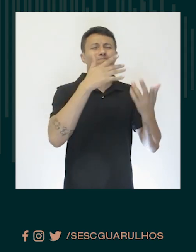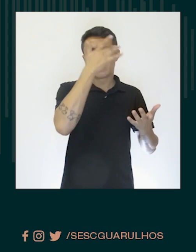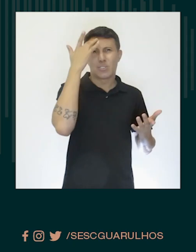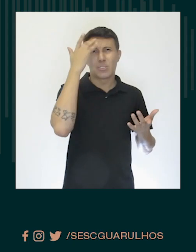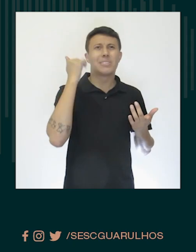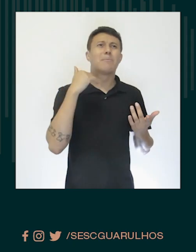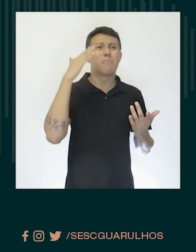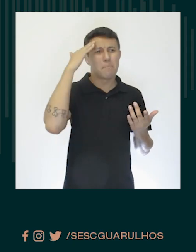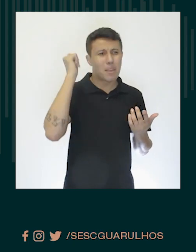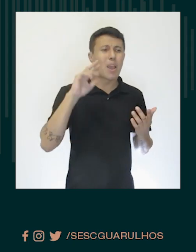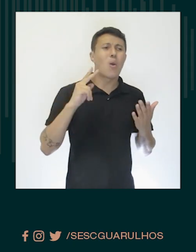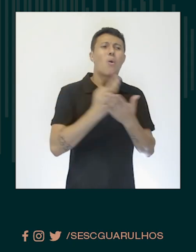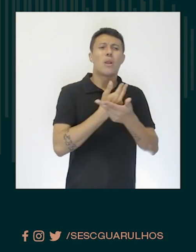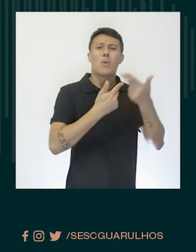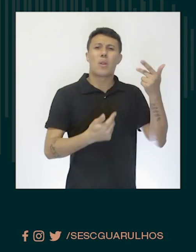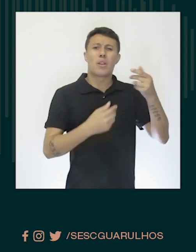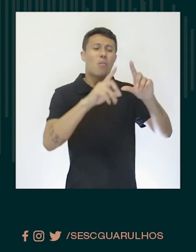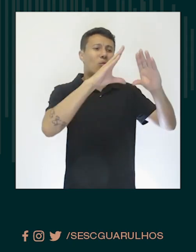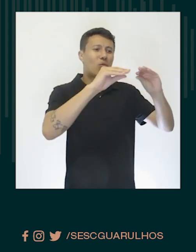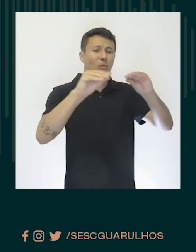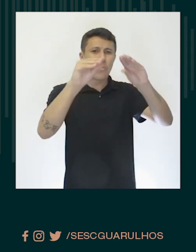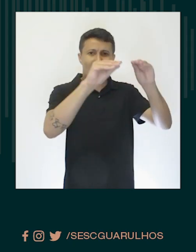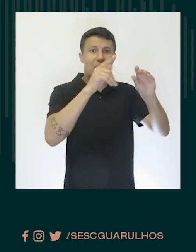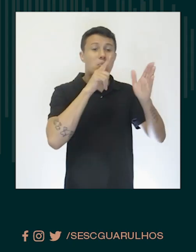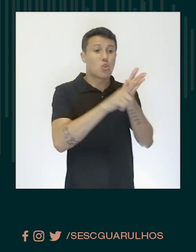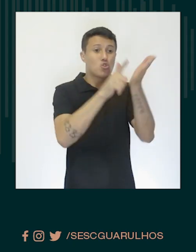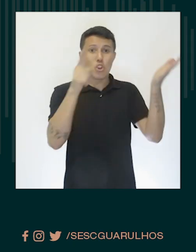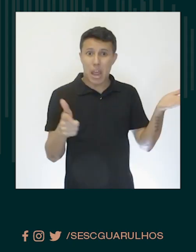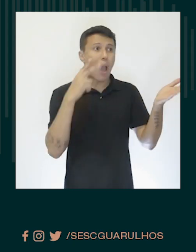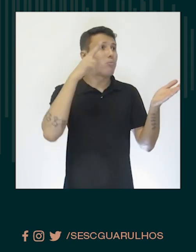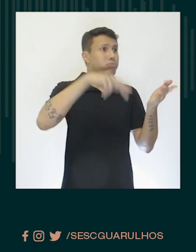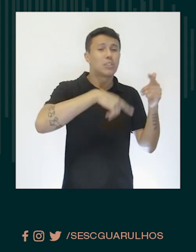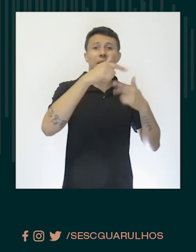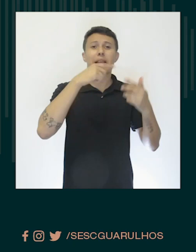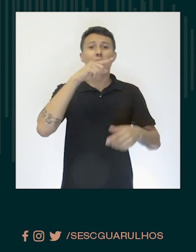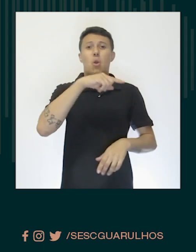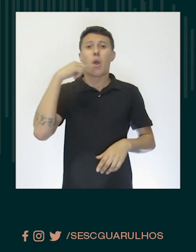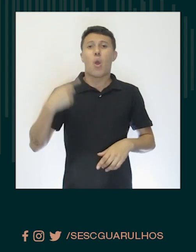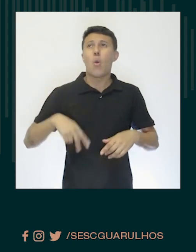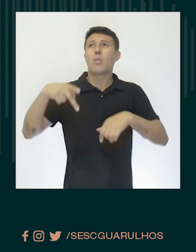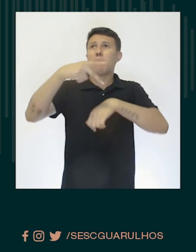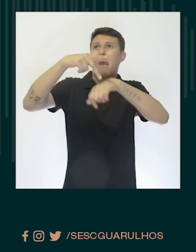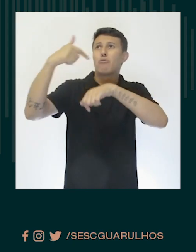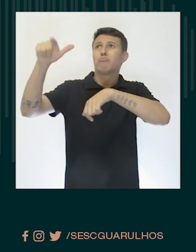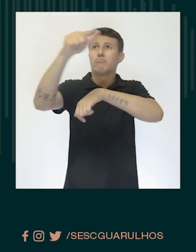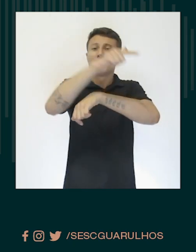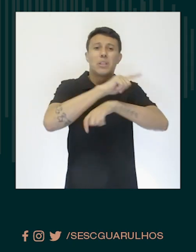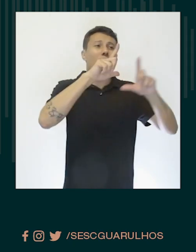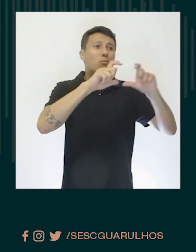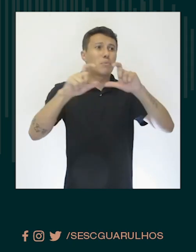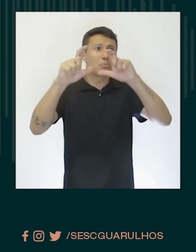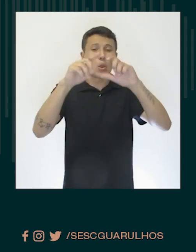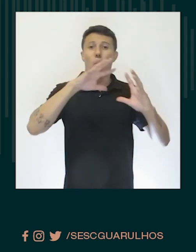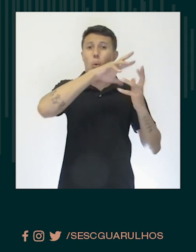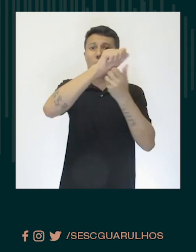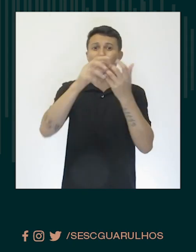Líbano, aparece foto até na Bielorrússia, né, que o bagulho tá louco lá, o mundo tá em chamas, né, e a